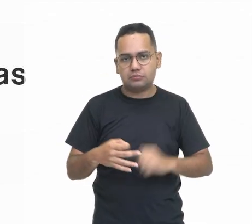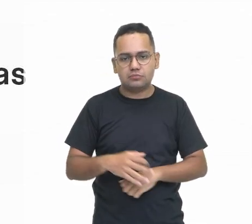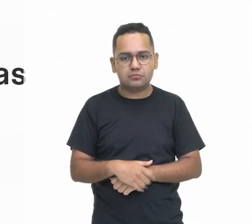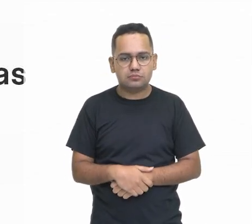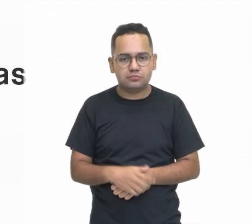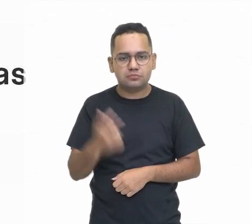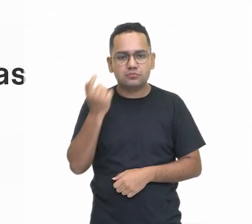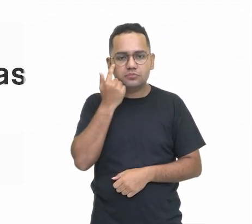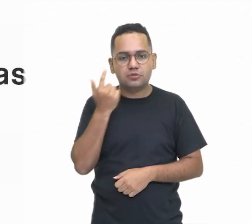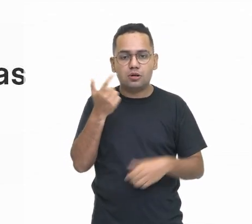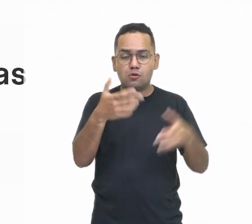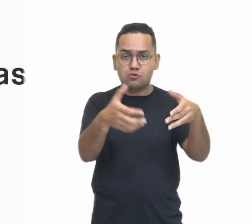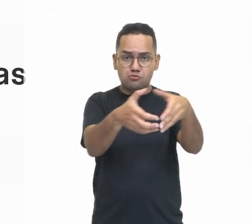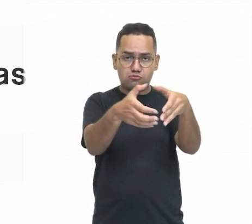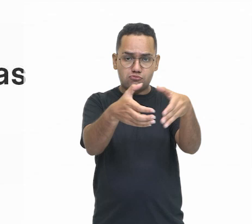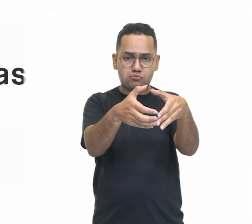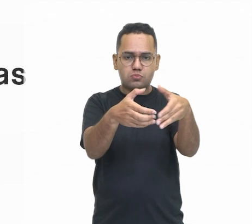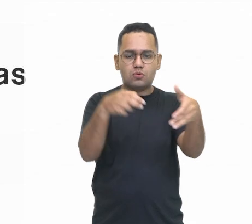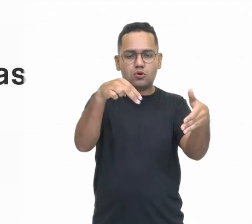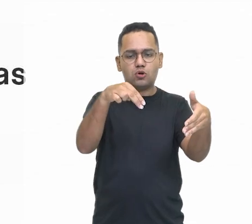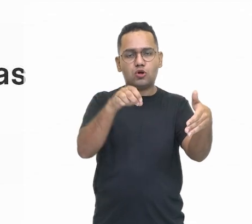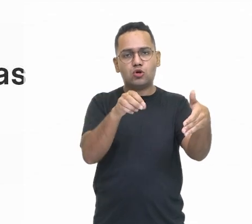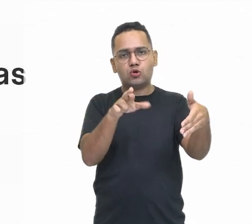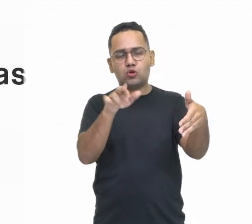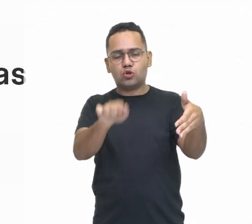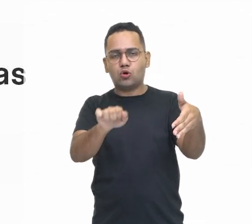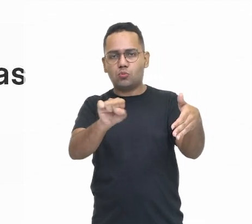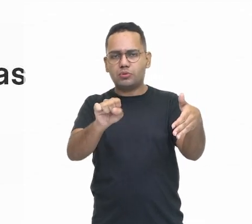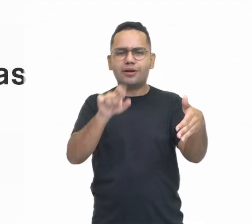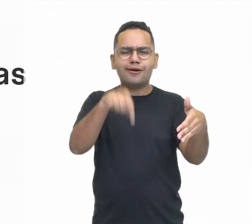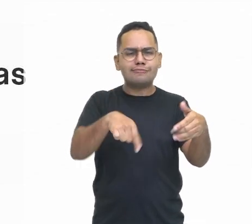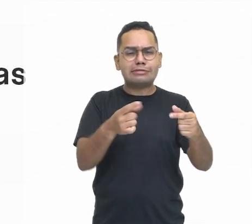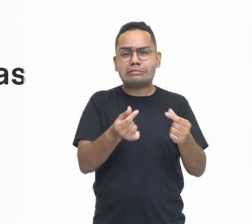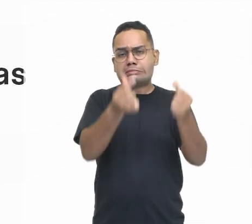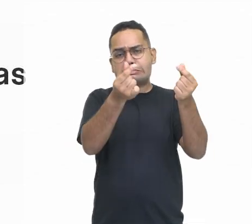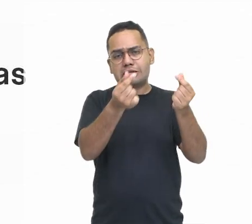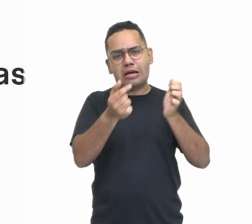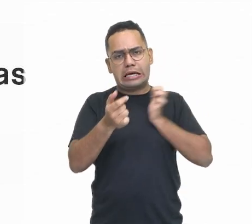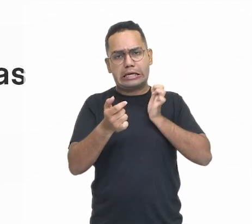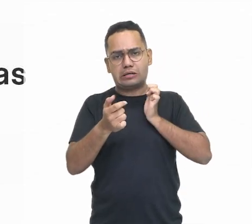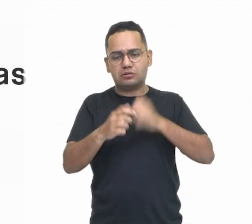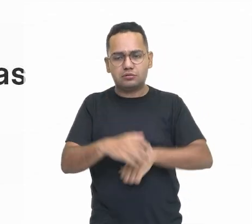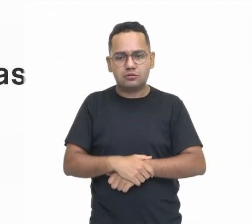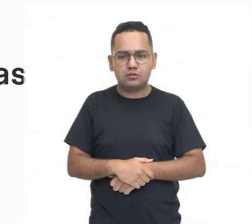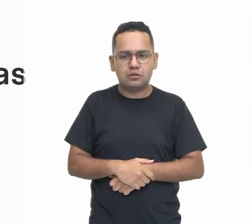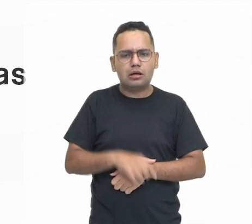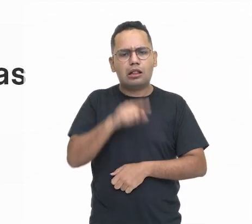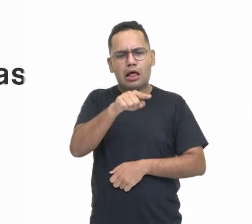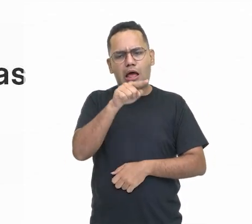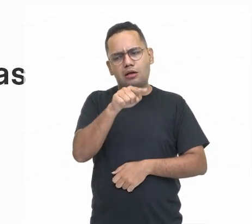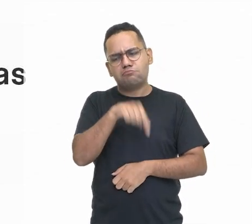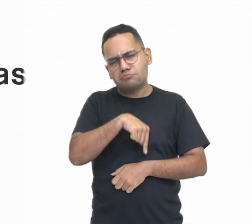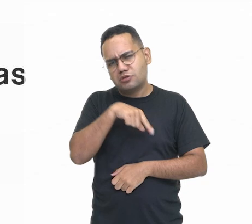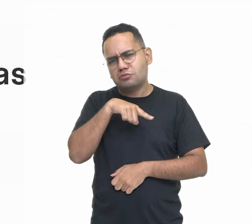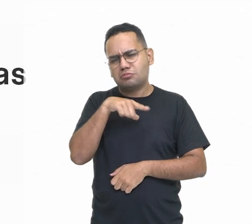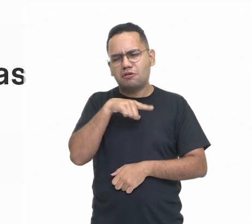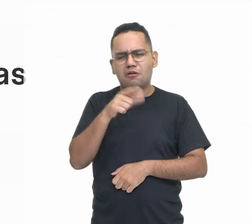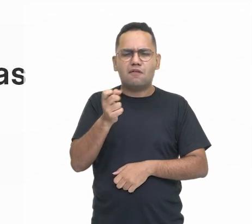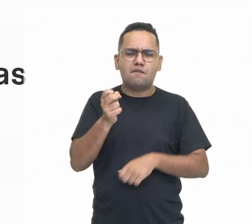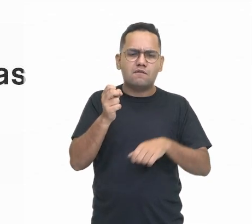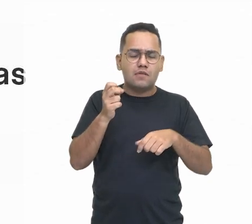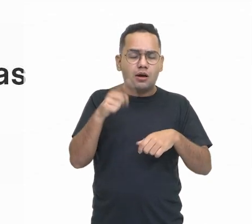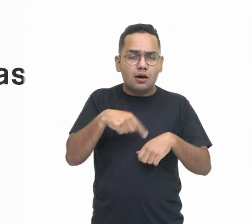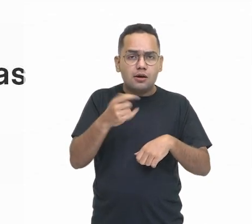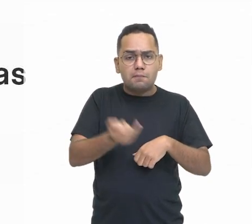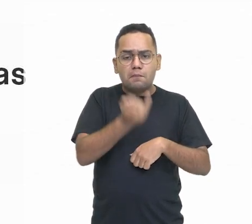os nobres, né, que formavam essa elite da sociedade e ocupavam cargos importantes dentro do